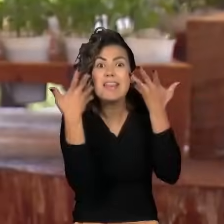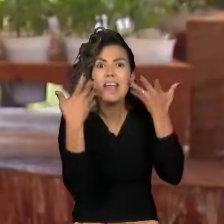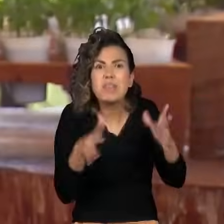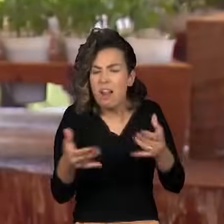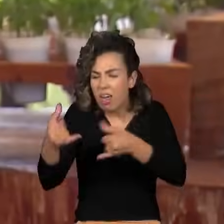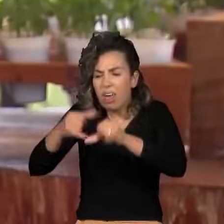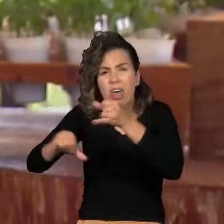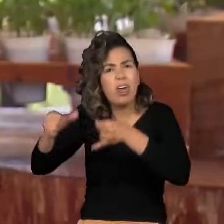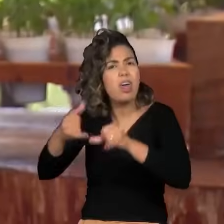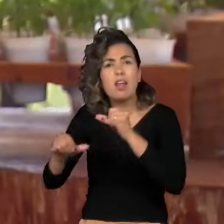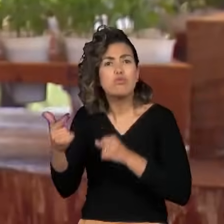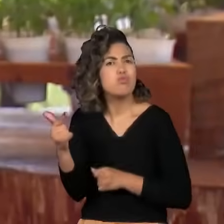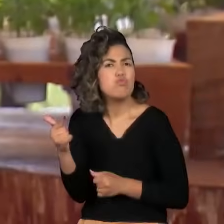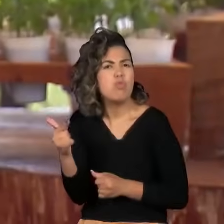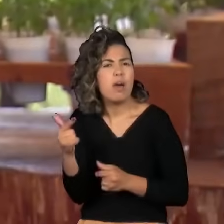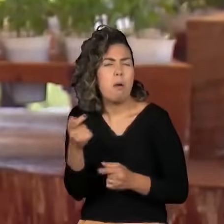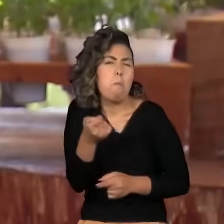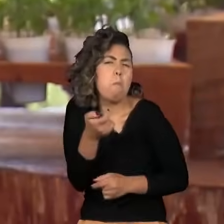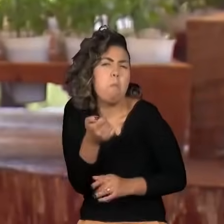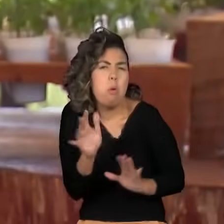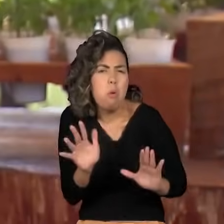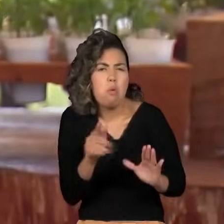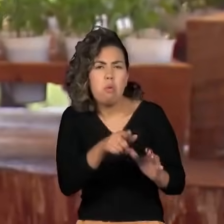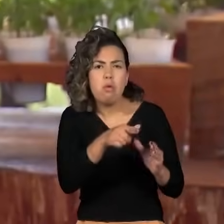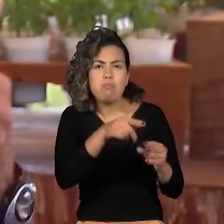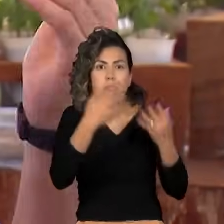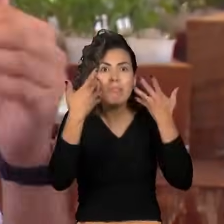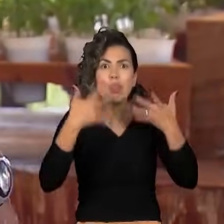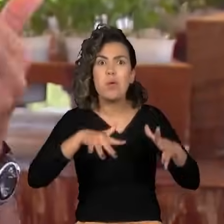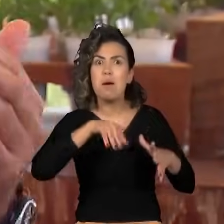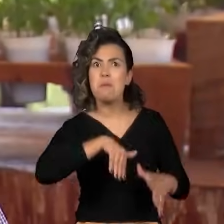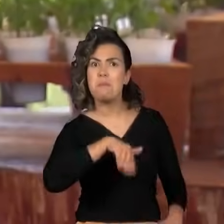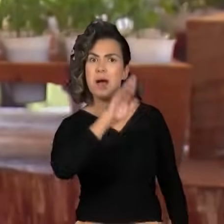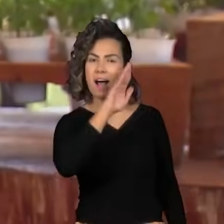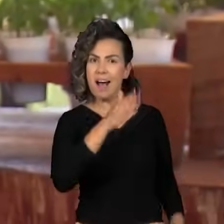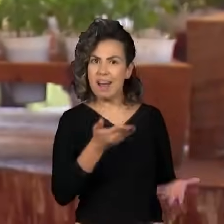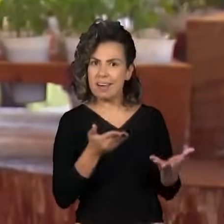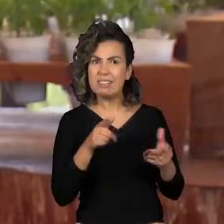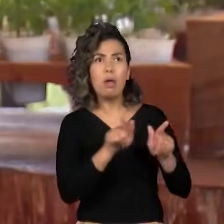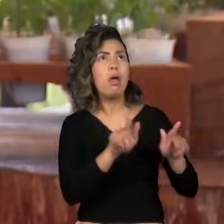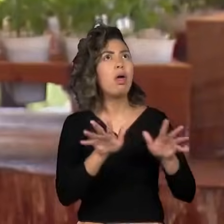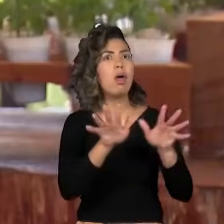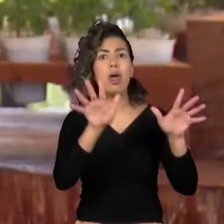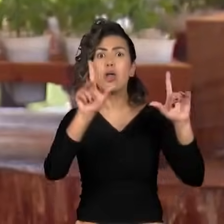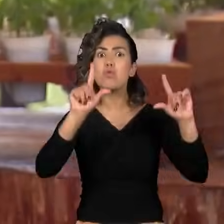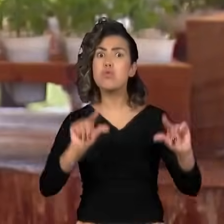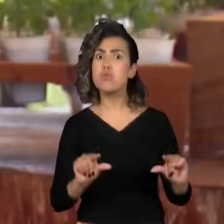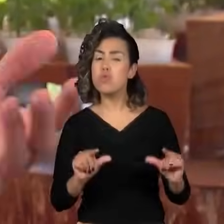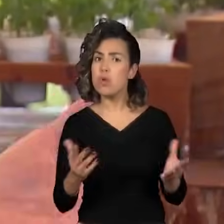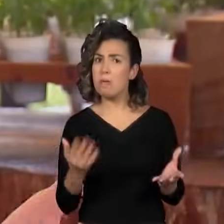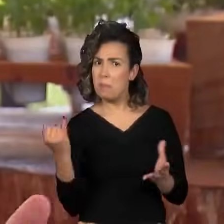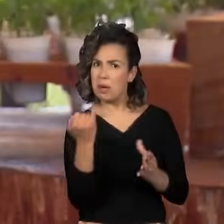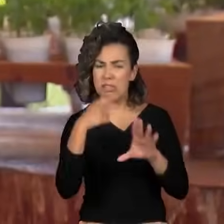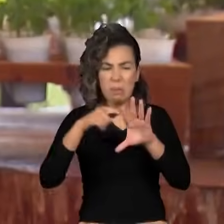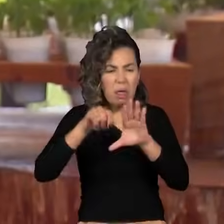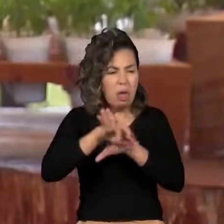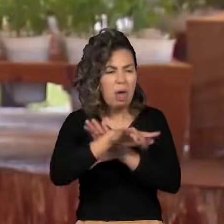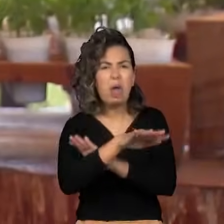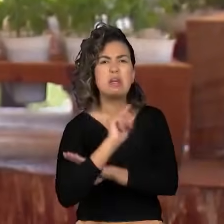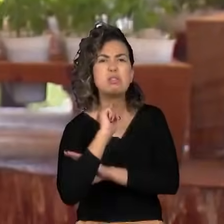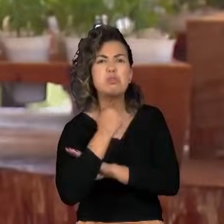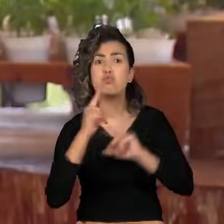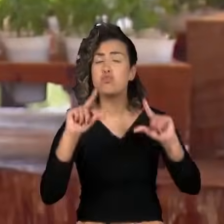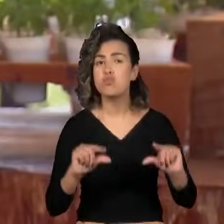alguns nutrientes, e está reciclando ainda um resíduo que seria um problema urbano, que é o lodo de esgoto. O outro problema também é a poda de árvore,